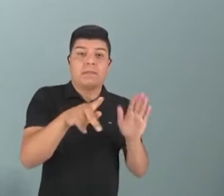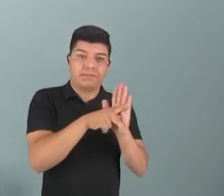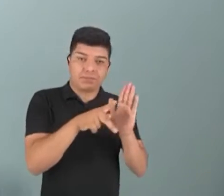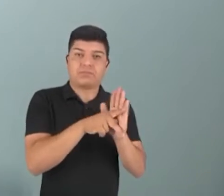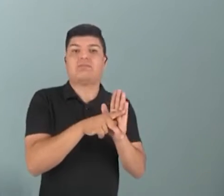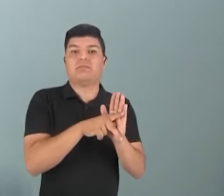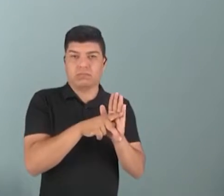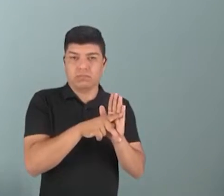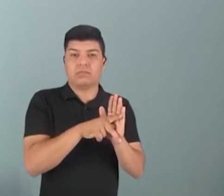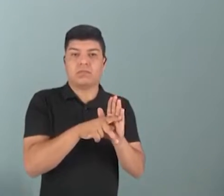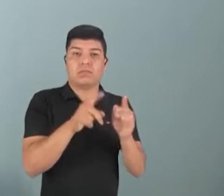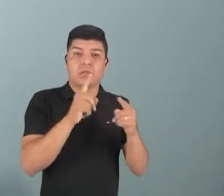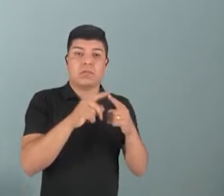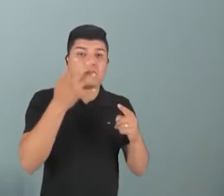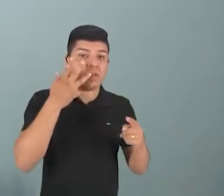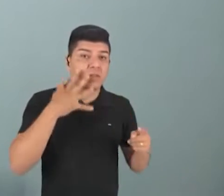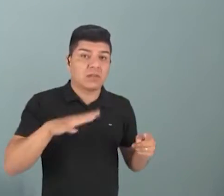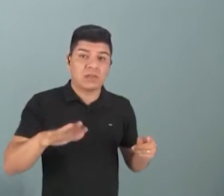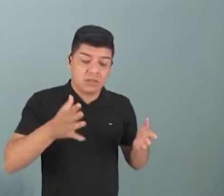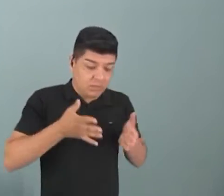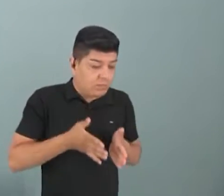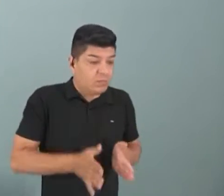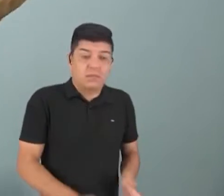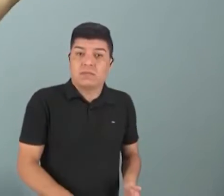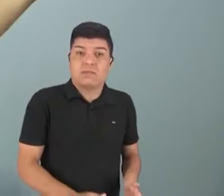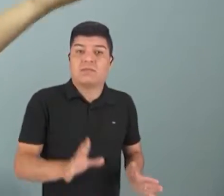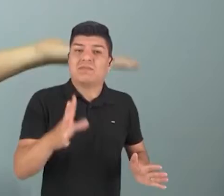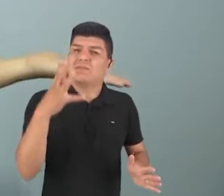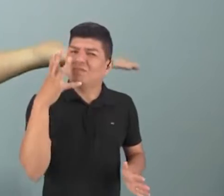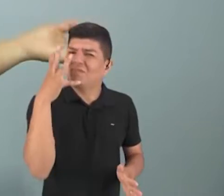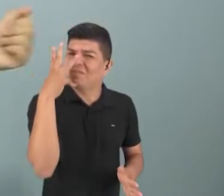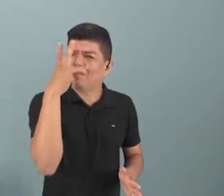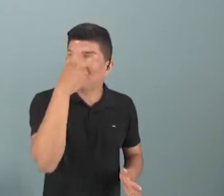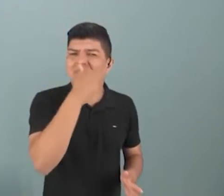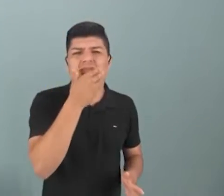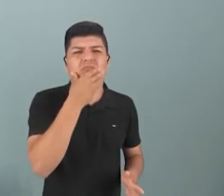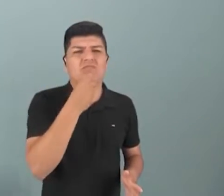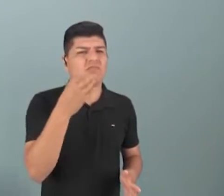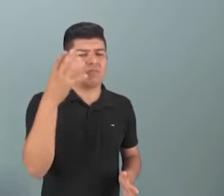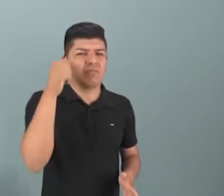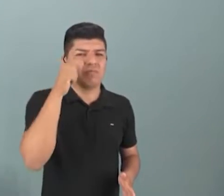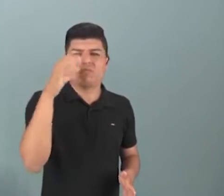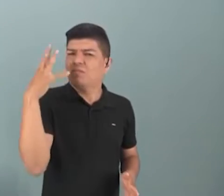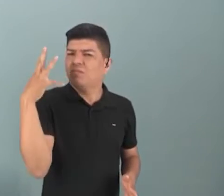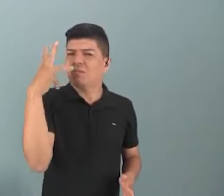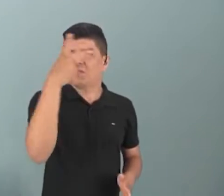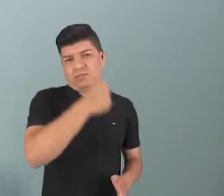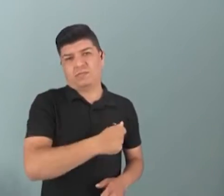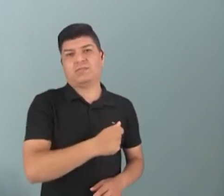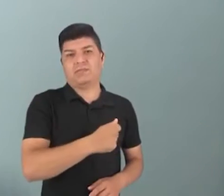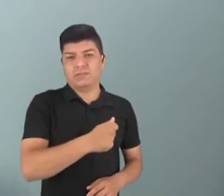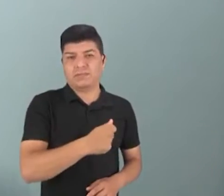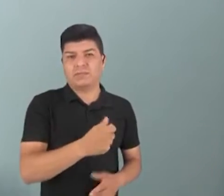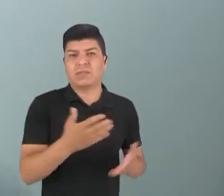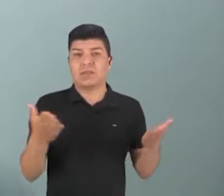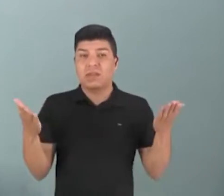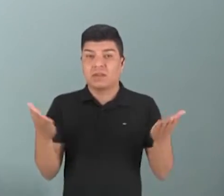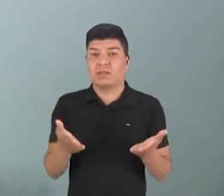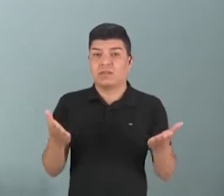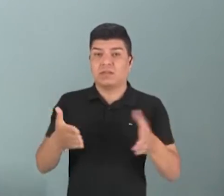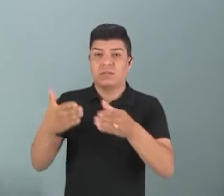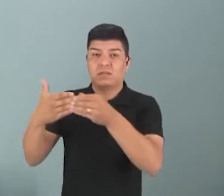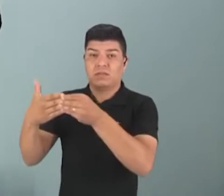mesmo criança você nasceu assim e você é lindo linda muito bem e hoje